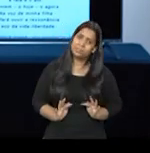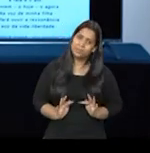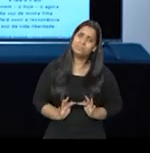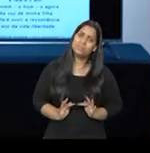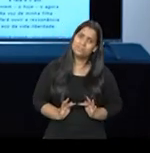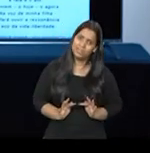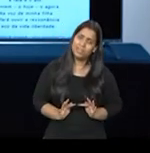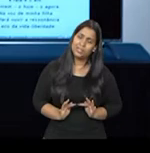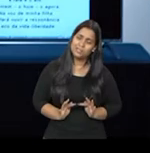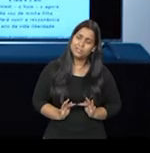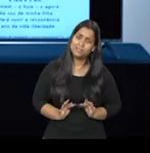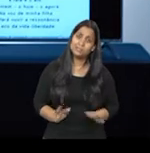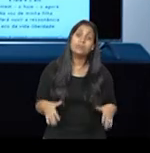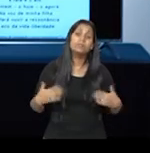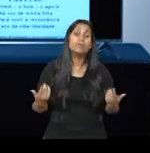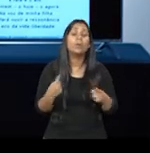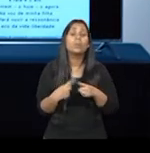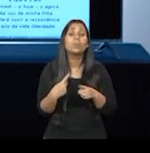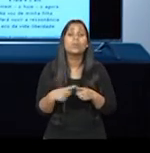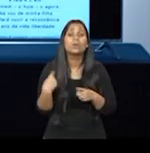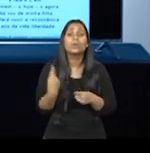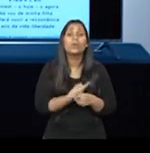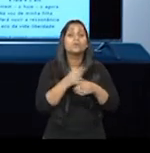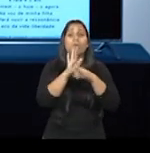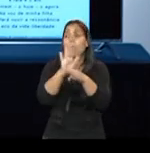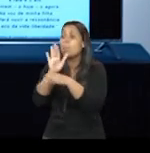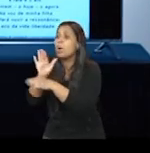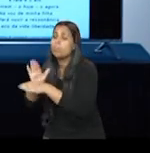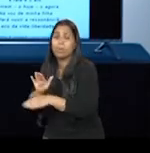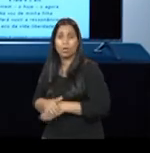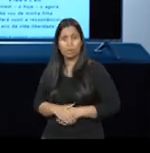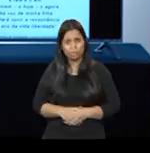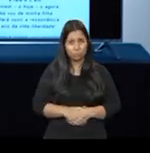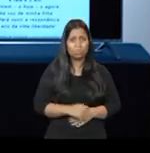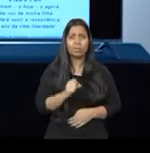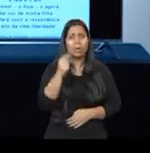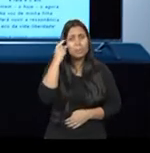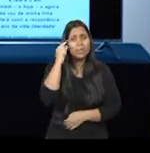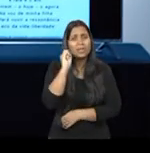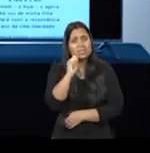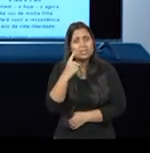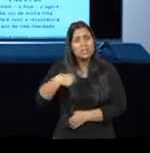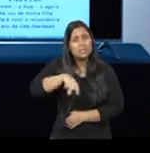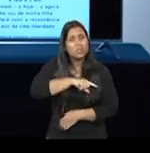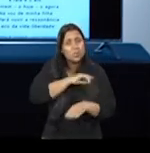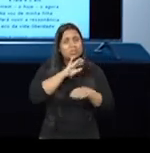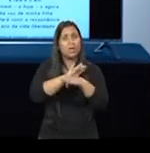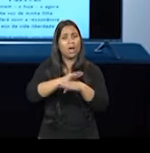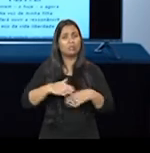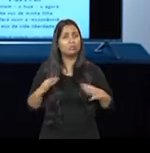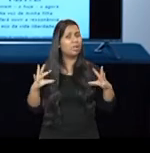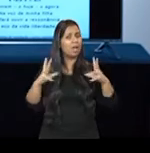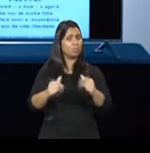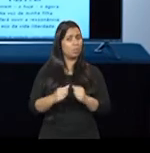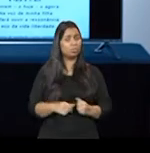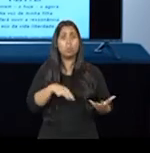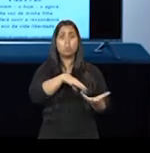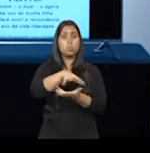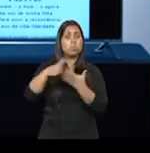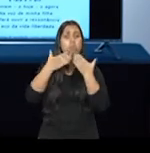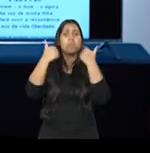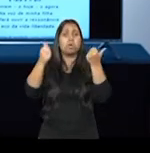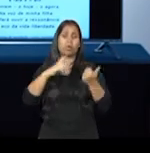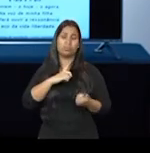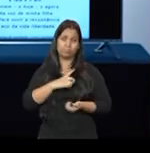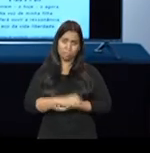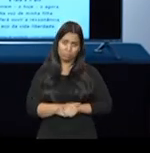e nos afastar daquilo que nos faz mal. Então, por que a gente não ajuda o outro, né? Imagina se todo mundo se ajudar um pouquinho a ser feliz, como esse mundo